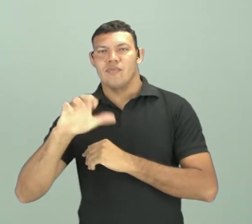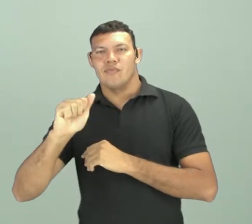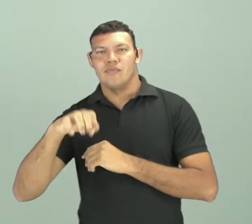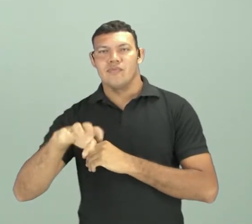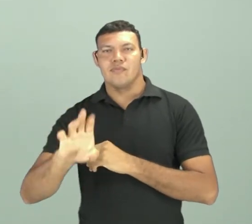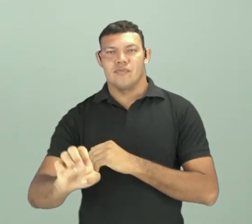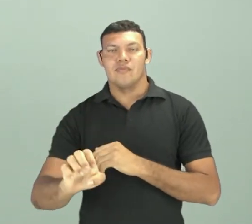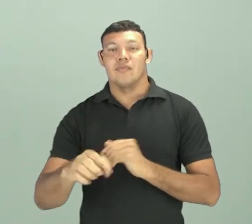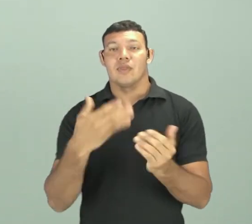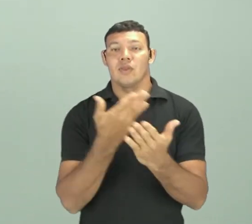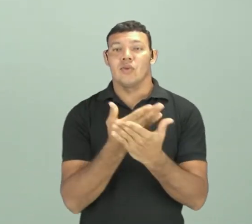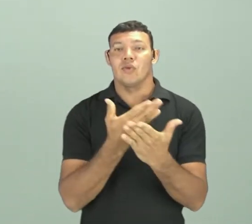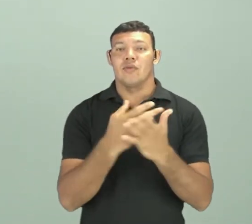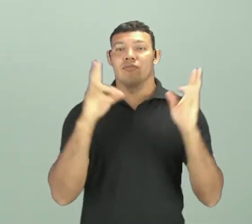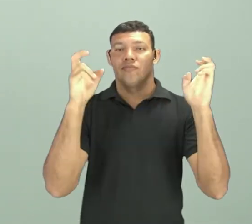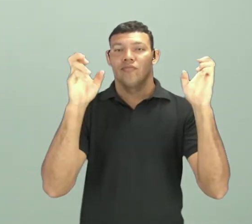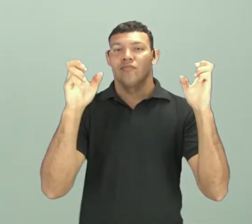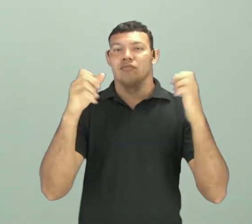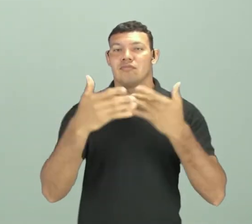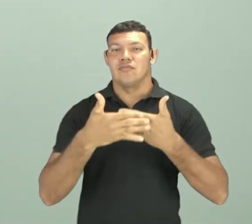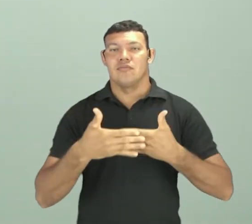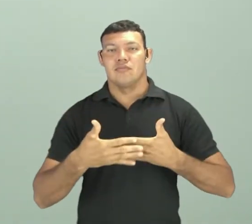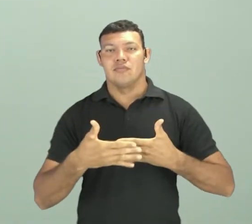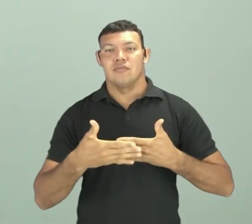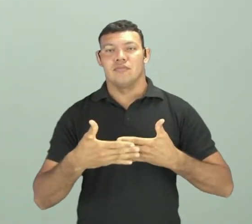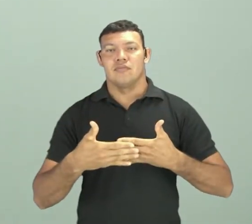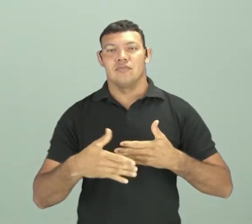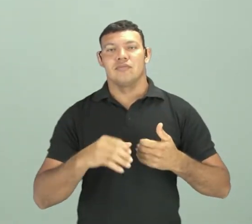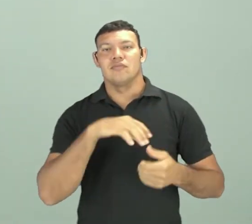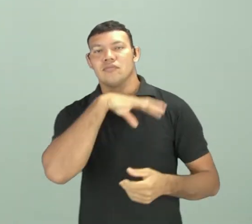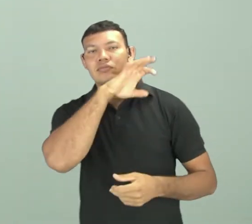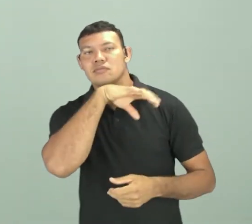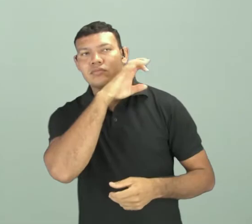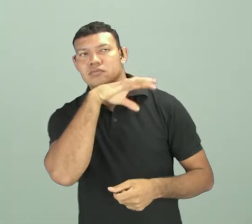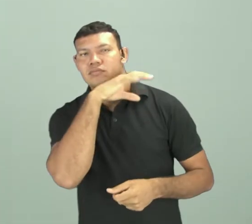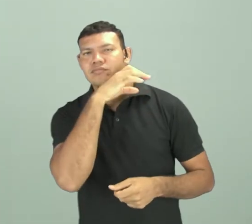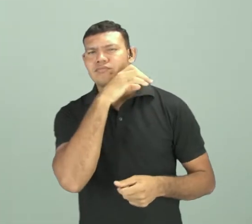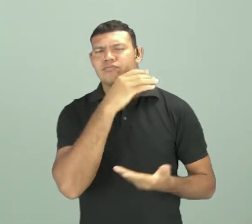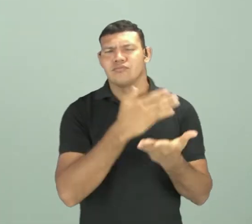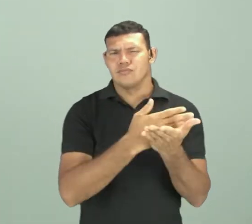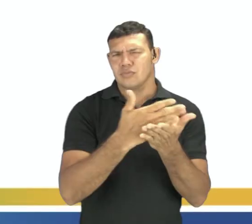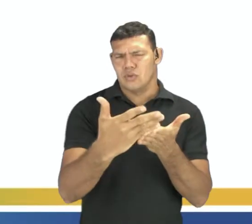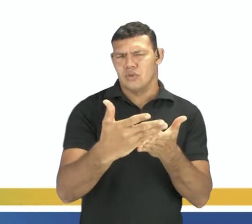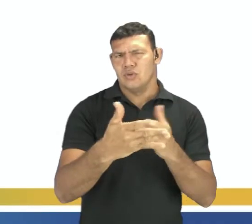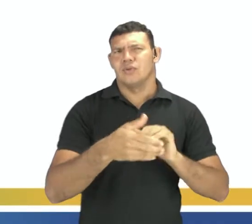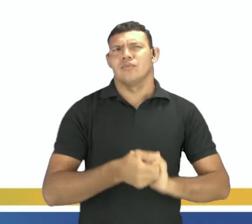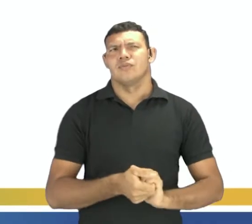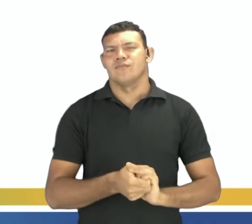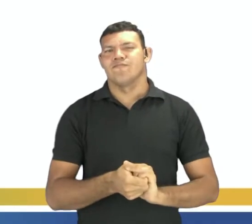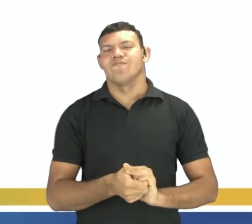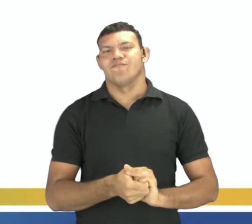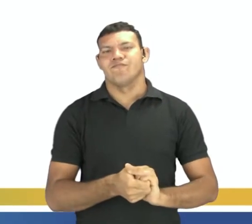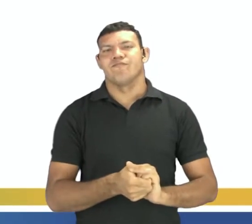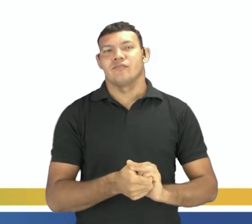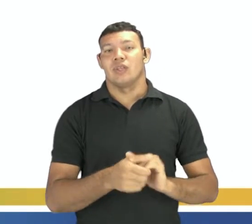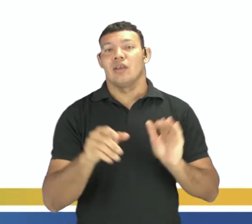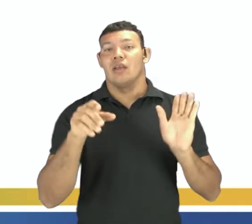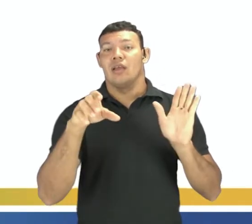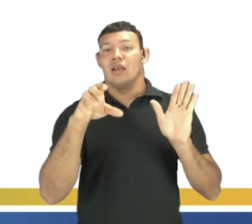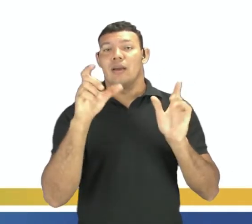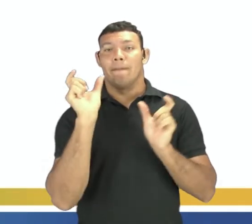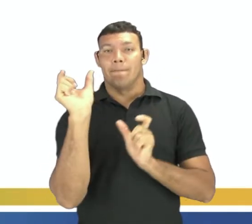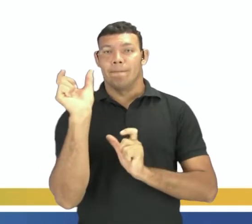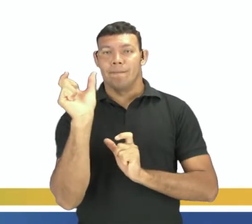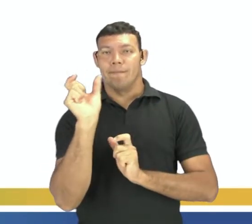os tecidos animais. Então, vamos à introdução. O termo histologia,